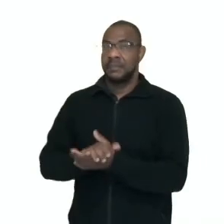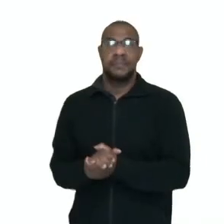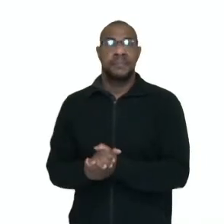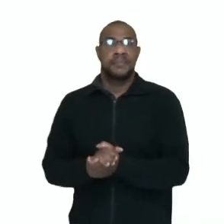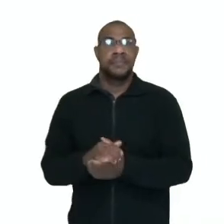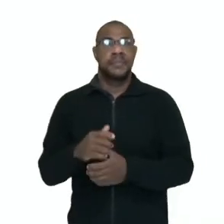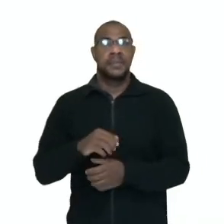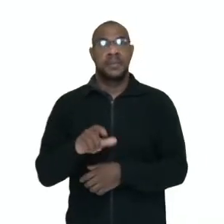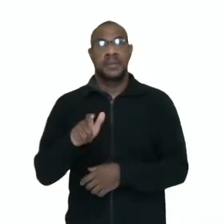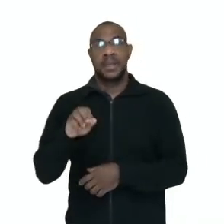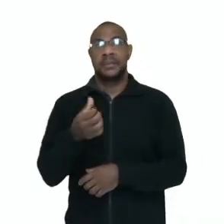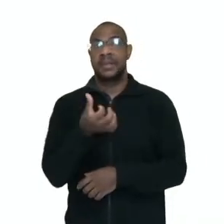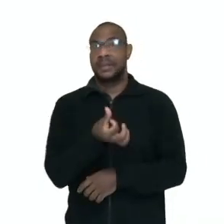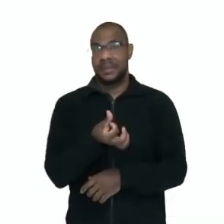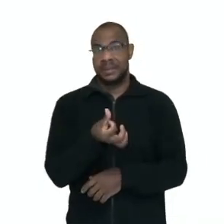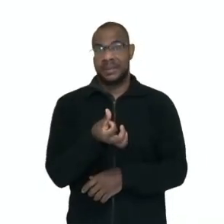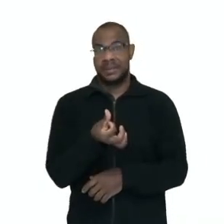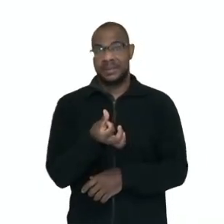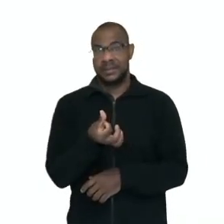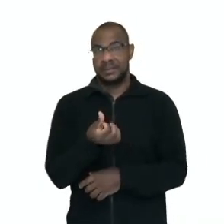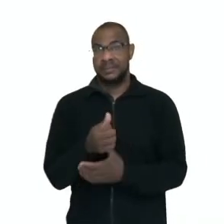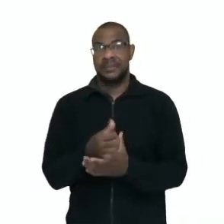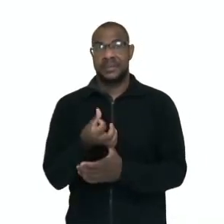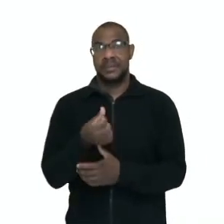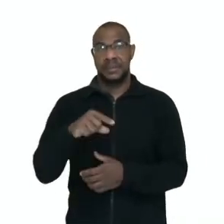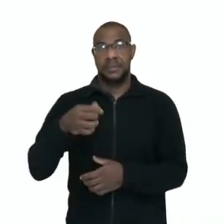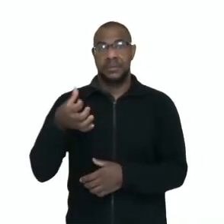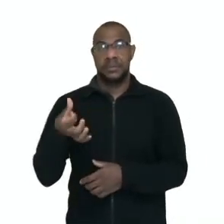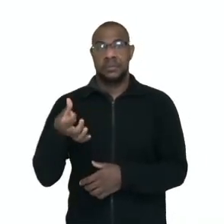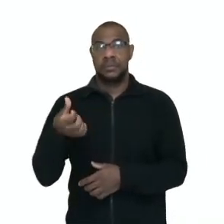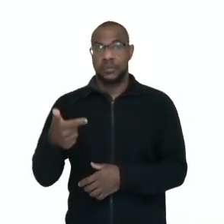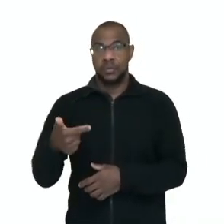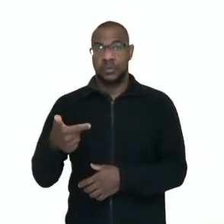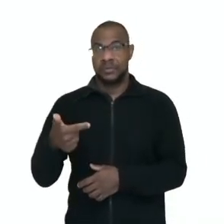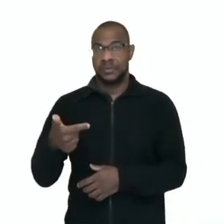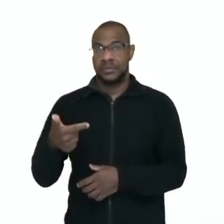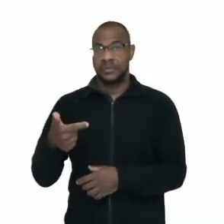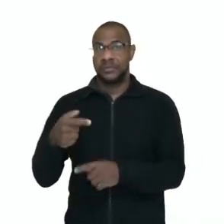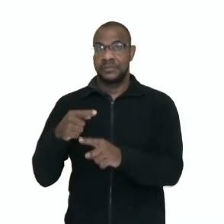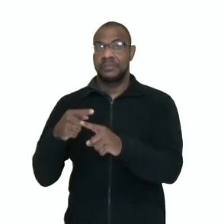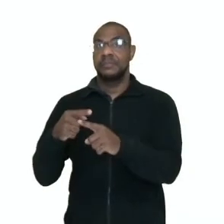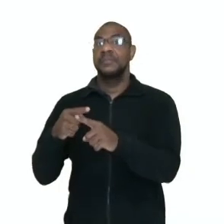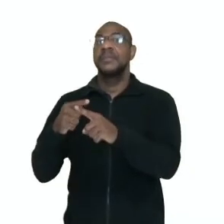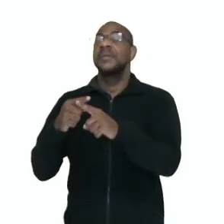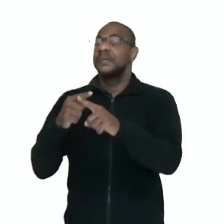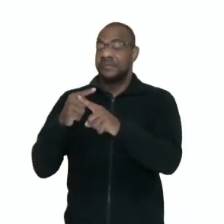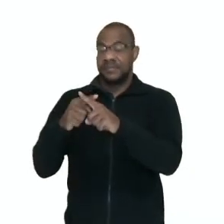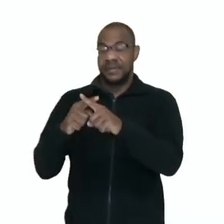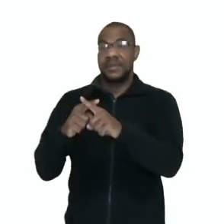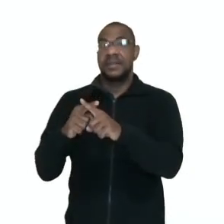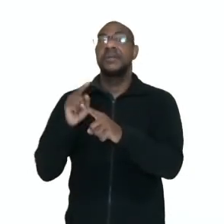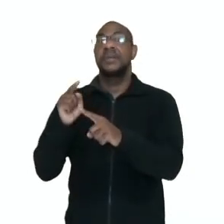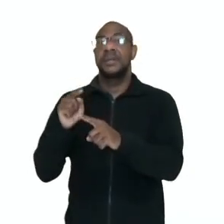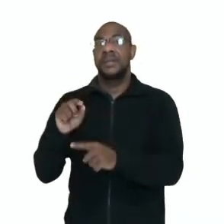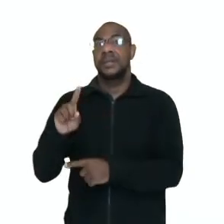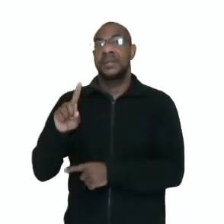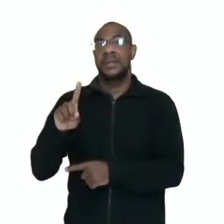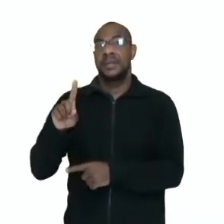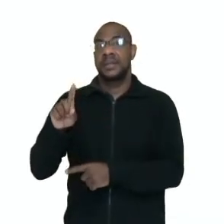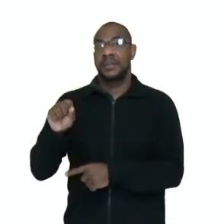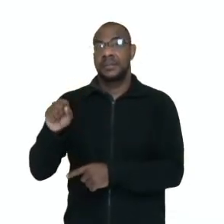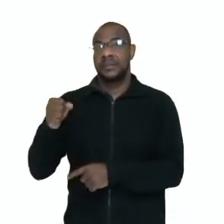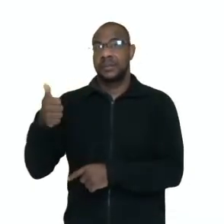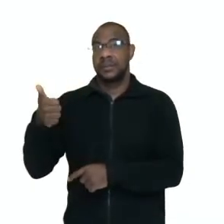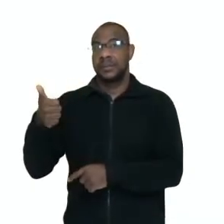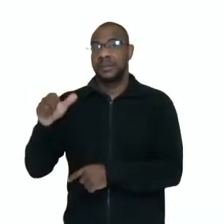ficar 6 menos 2 vezes 180 dividido por 6. Então, cuidado com parênteses. Primeiro, faz a subtração, 4.